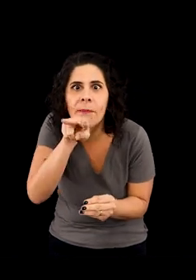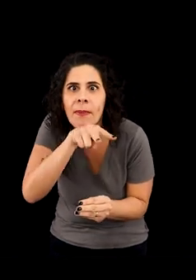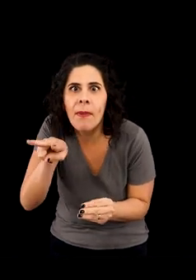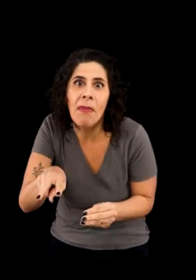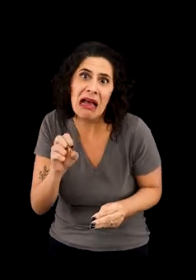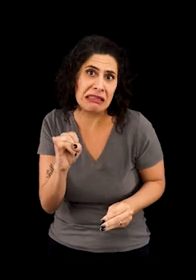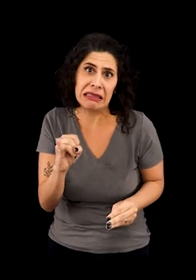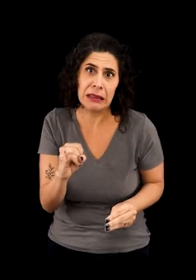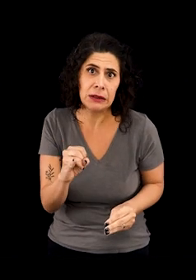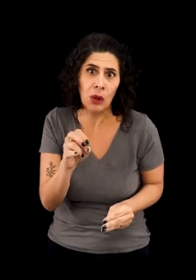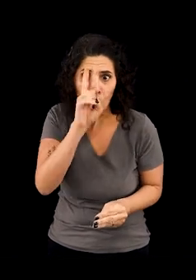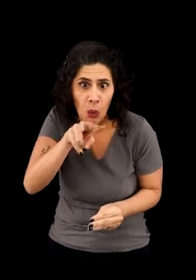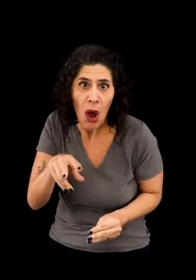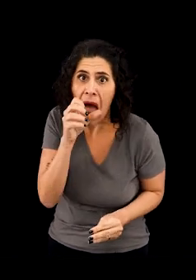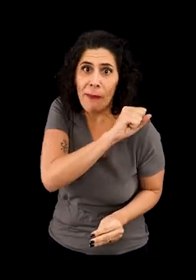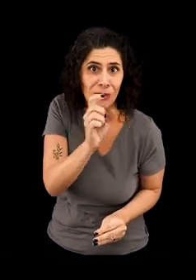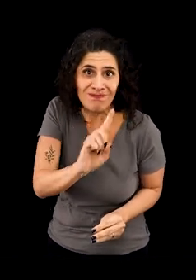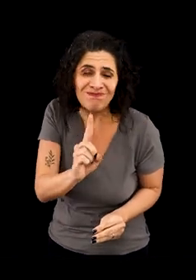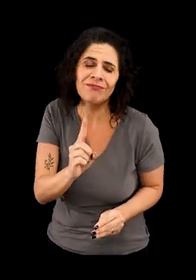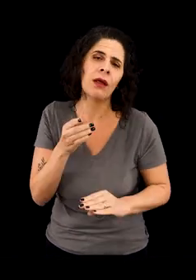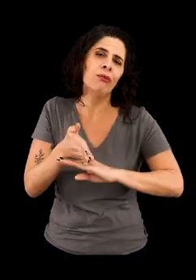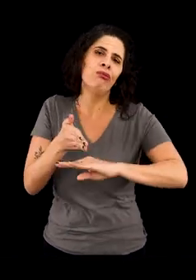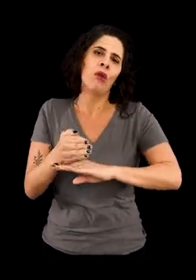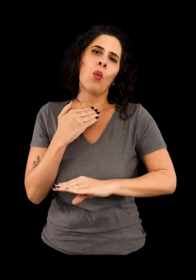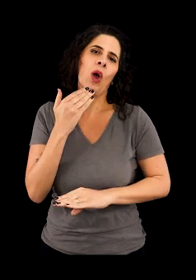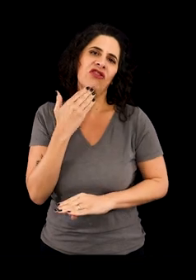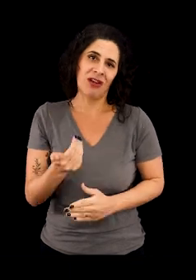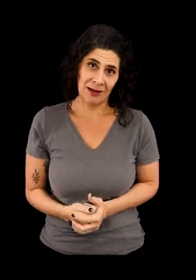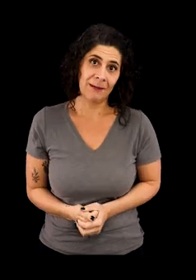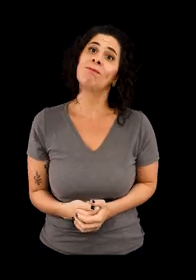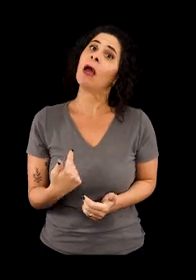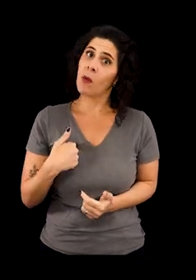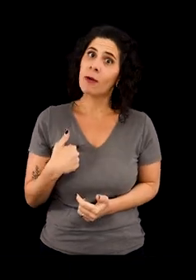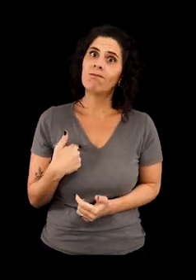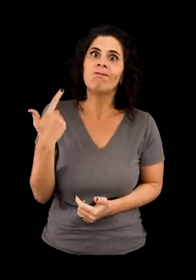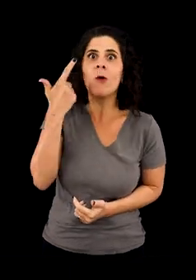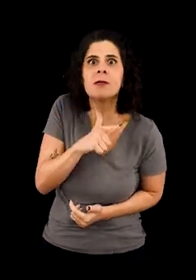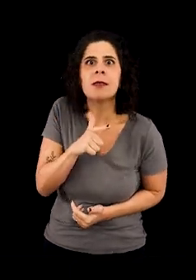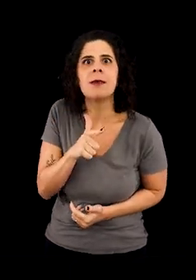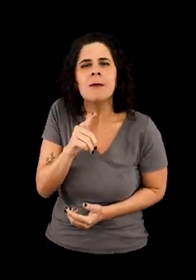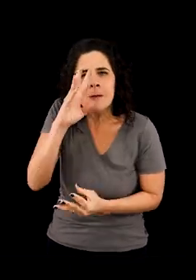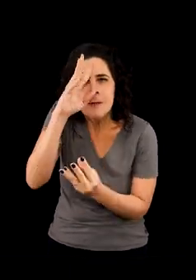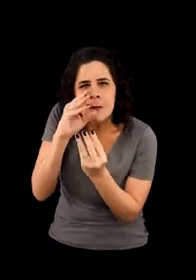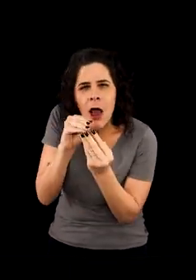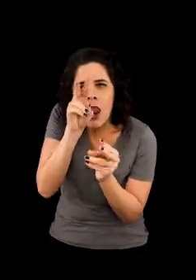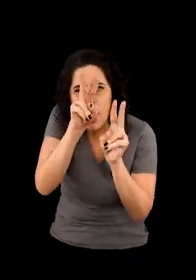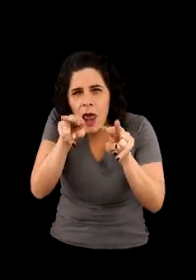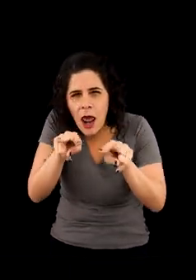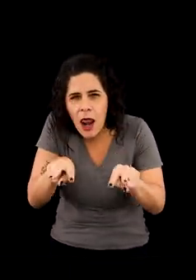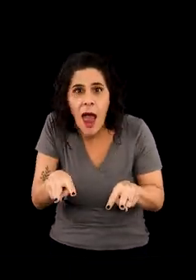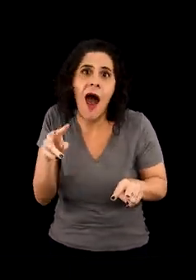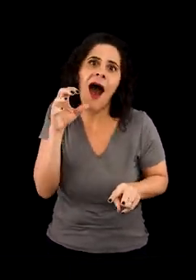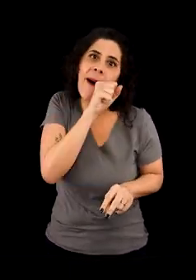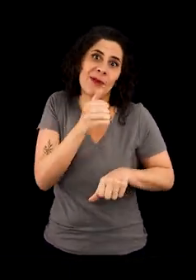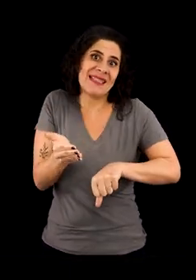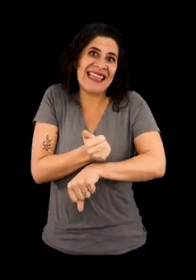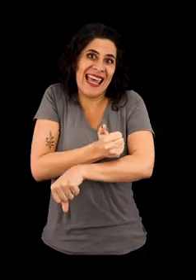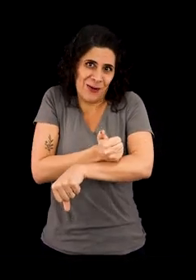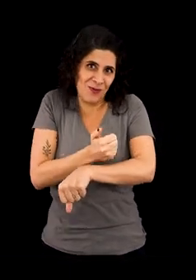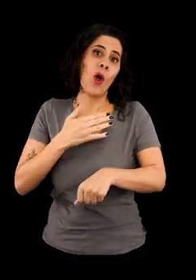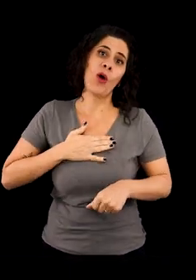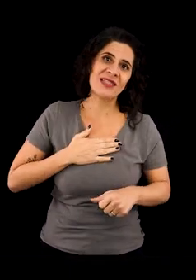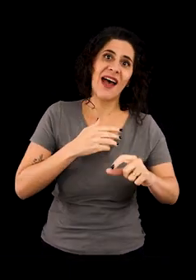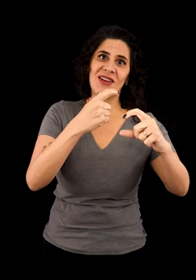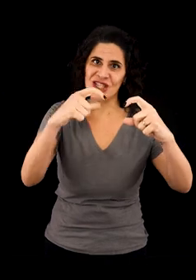não podia ir ao cinema. Então aquilo me ajudou a ter uma compreensão leitora muito precoce, porque eu gostava de cinema, gostava de